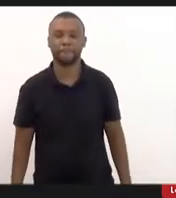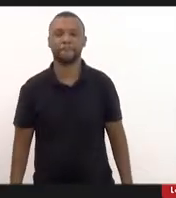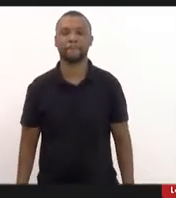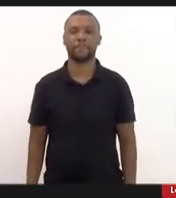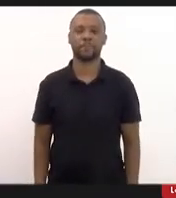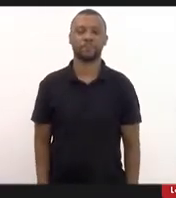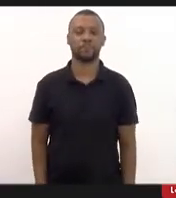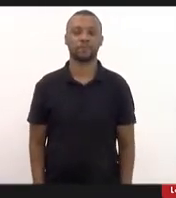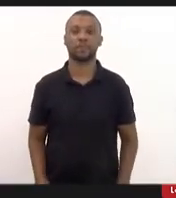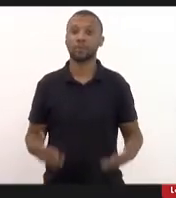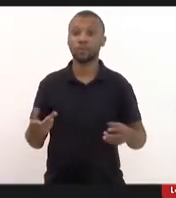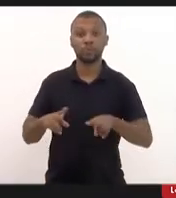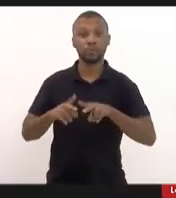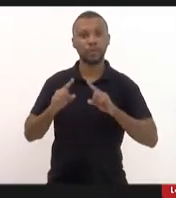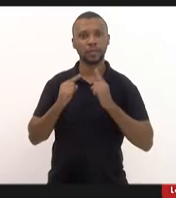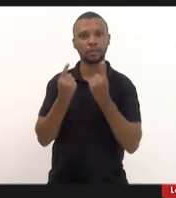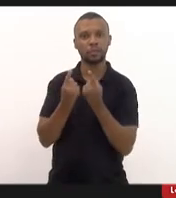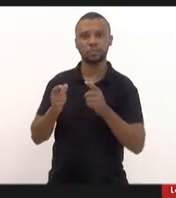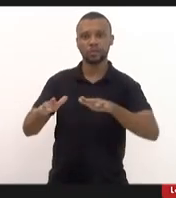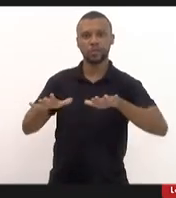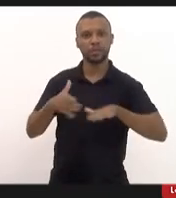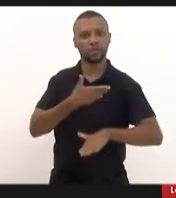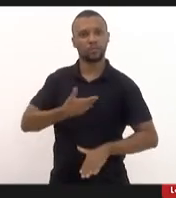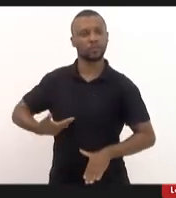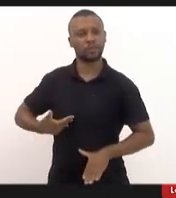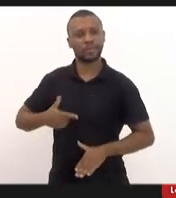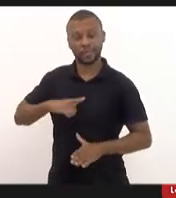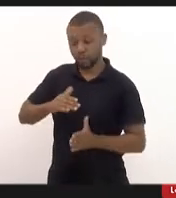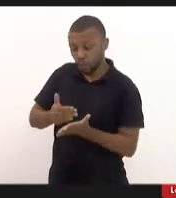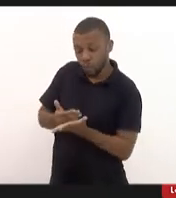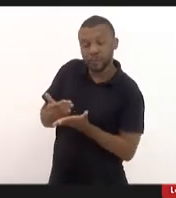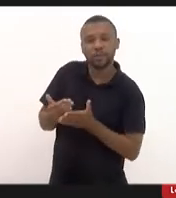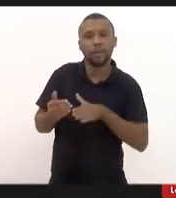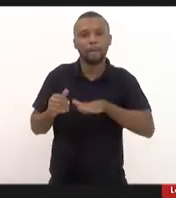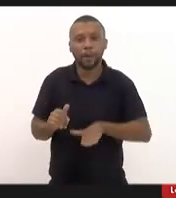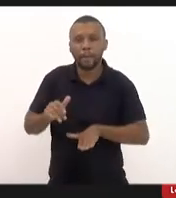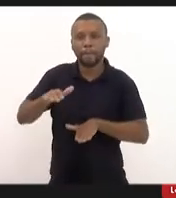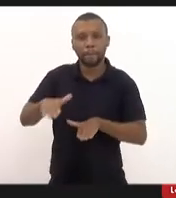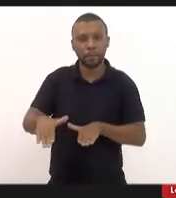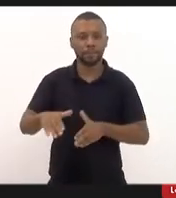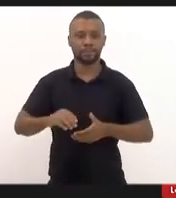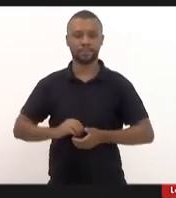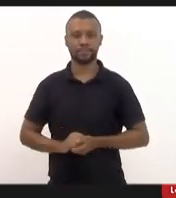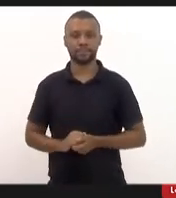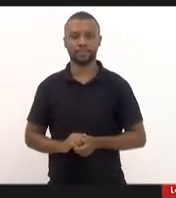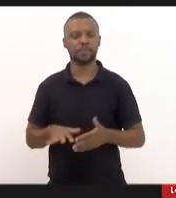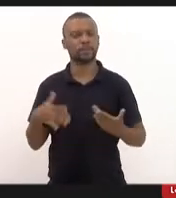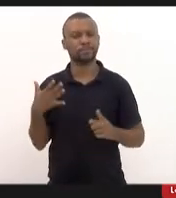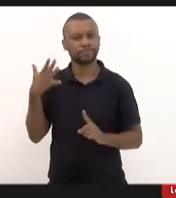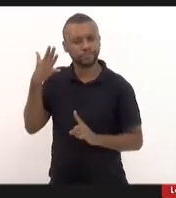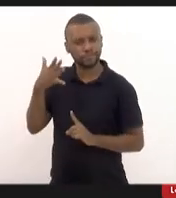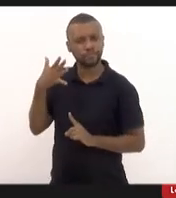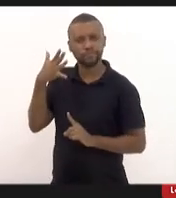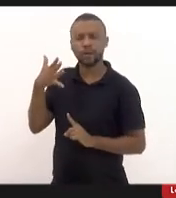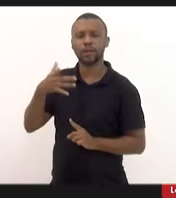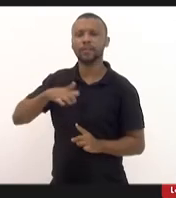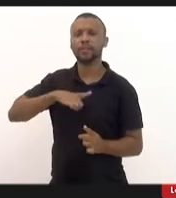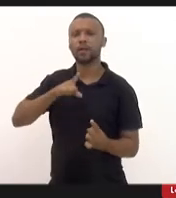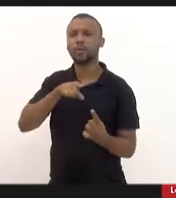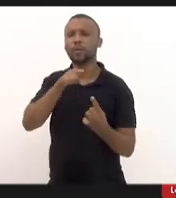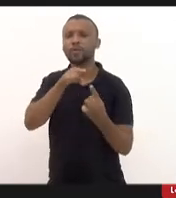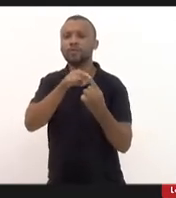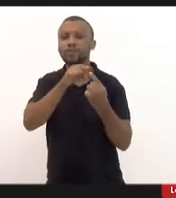sendo um pontapé inicial. As minhas palavras vão muito ao encontro do que o